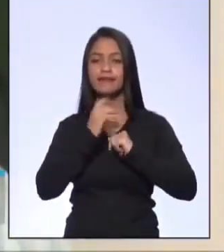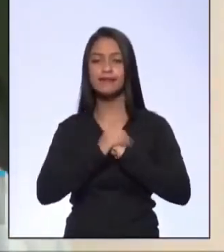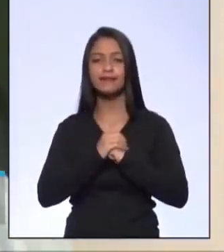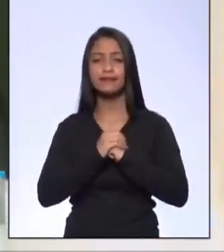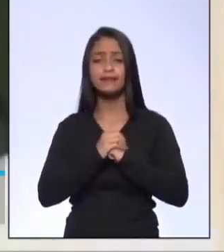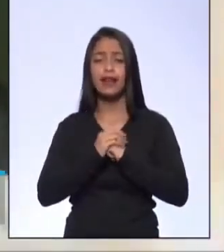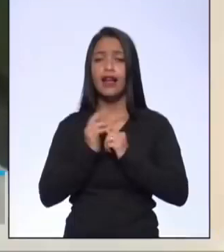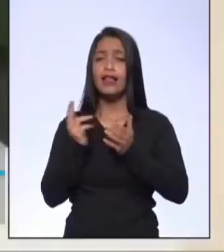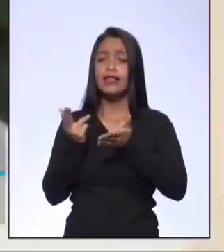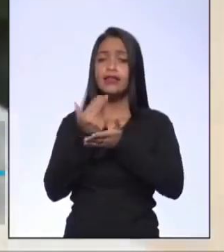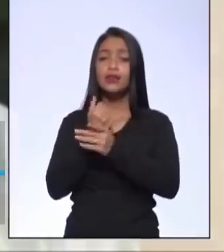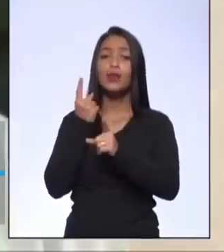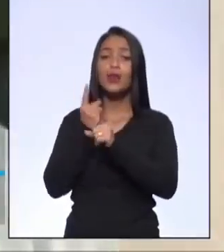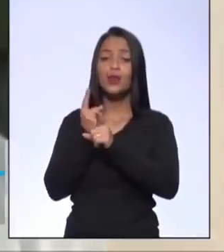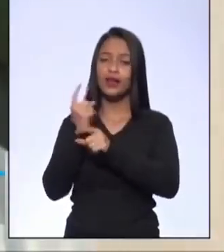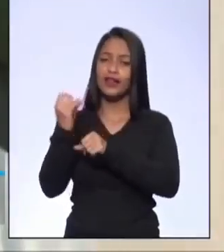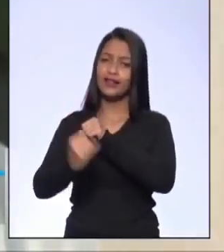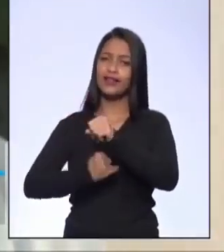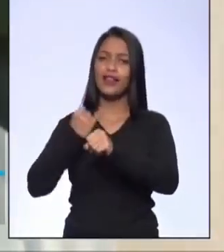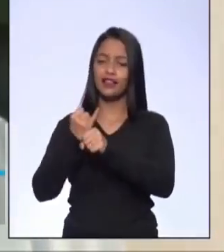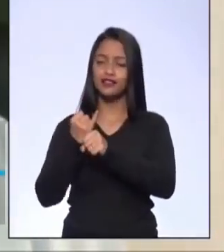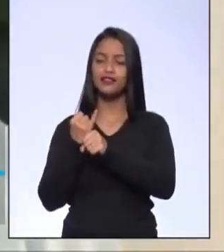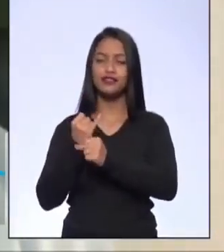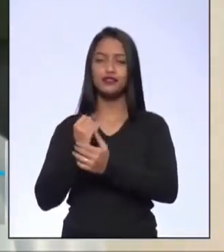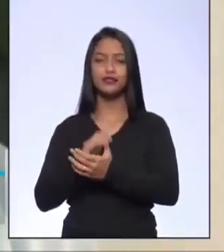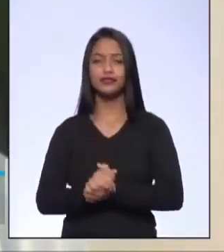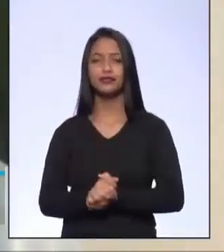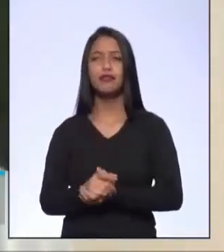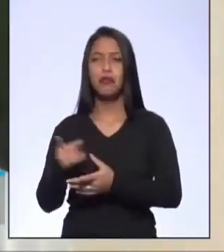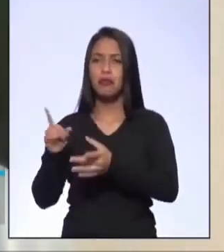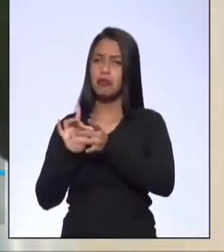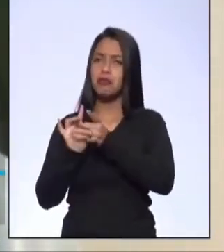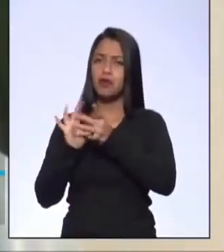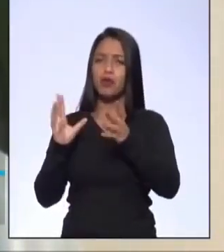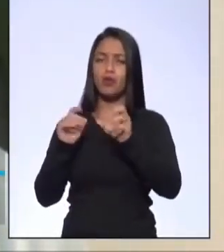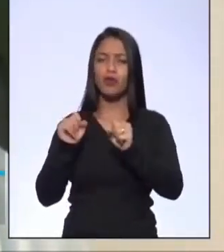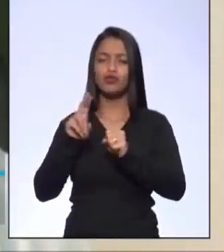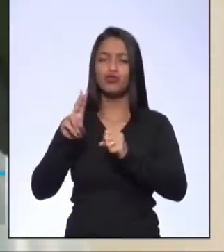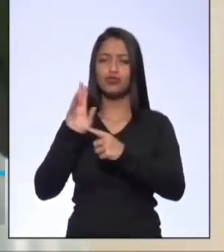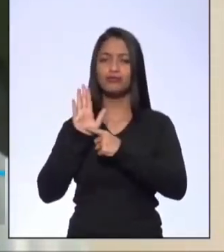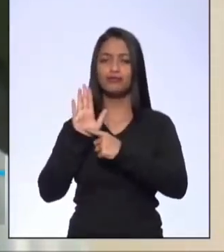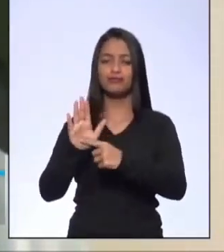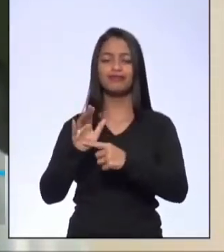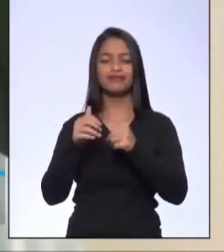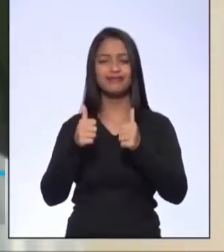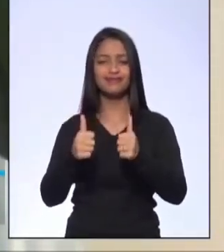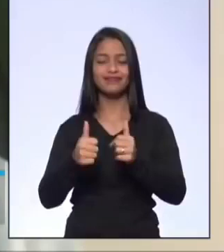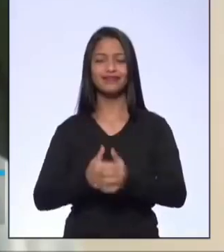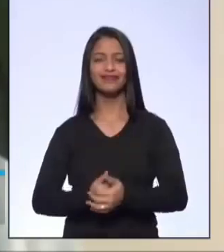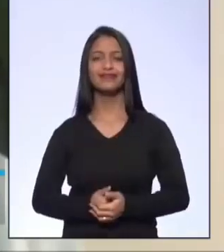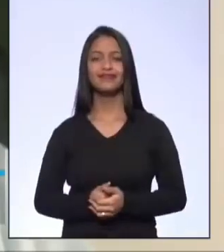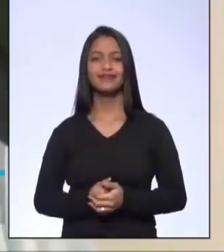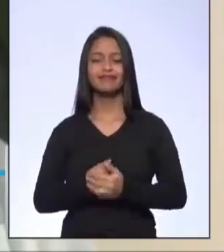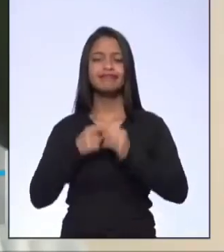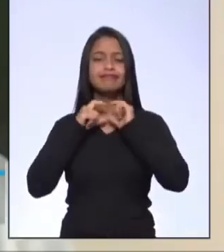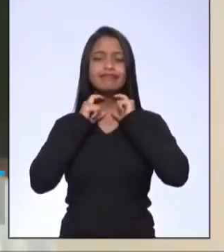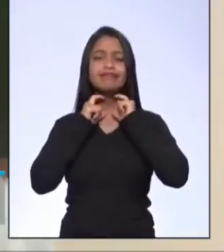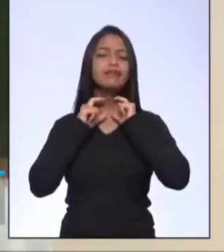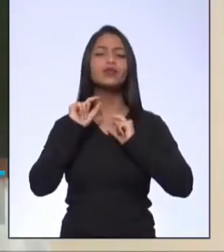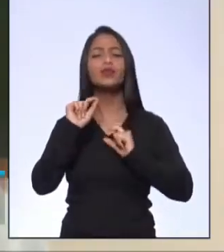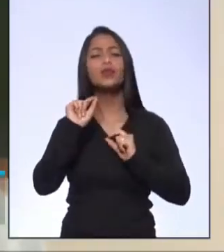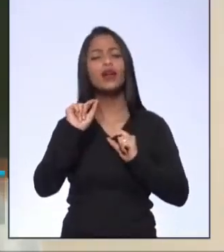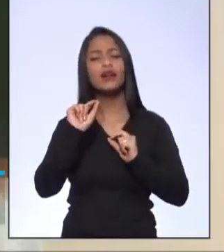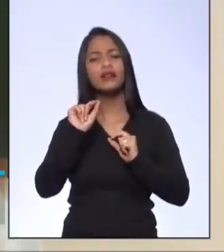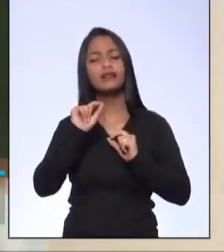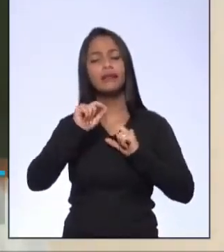da internet, tá bom? Que foi gentilmente cedido, tá? Pois bem, a tireoide, ela vai